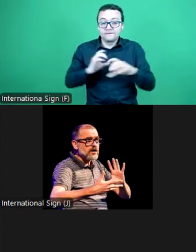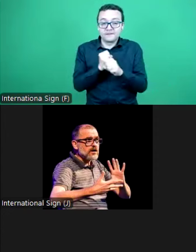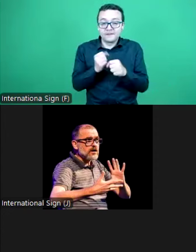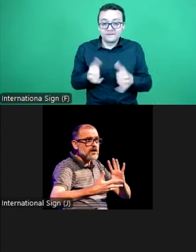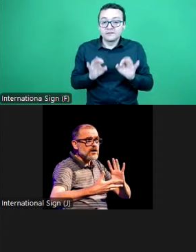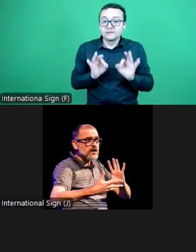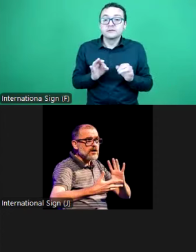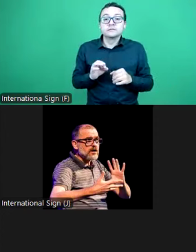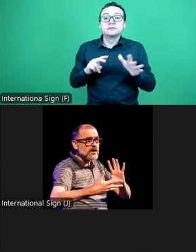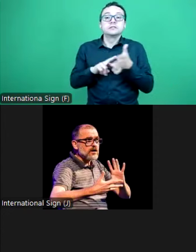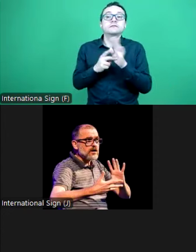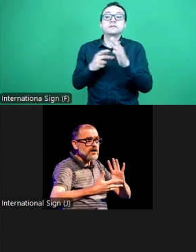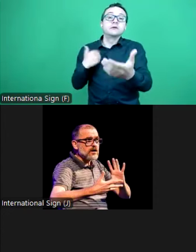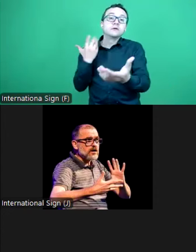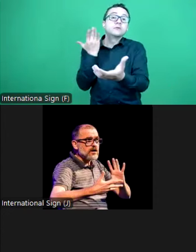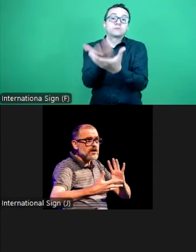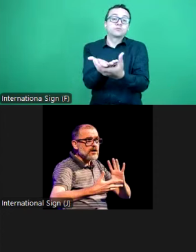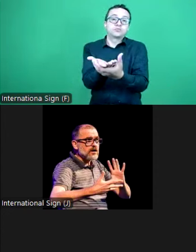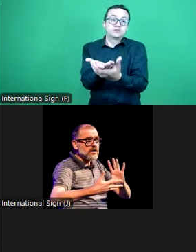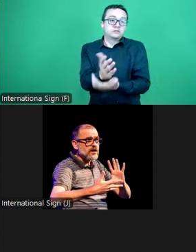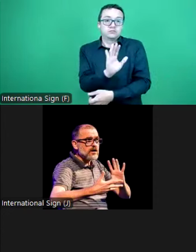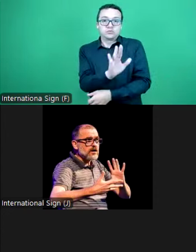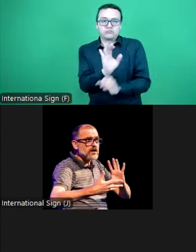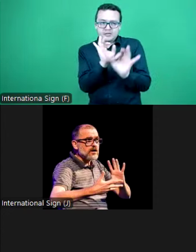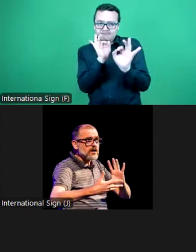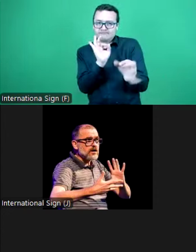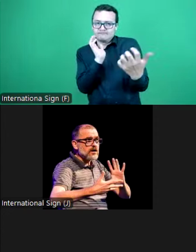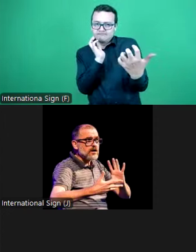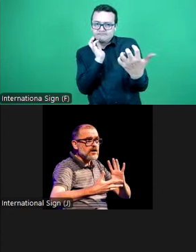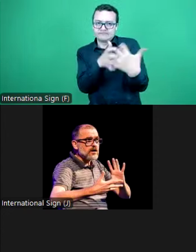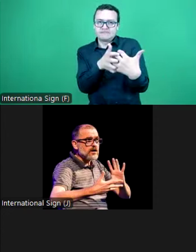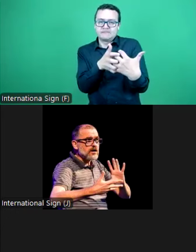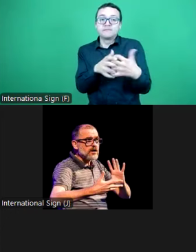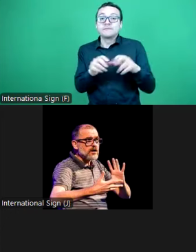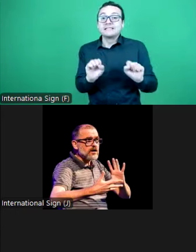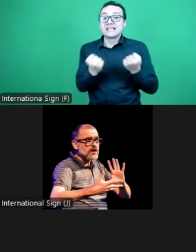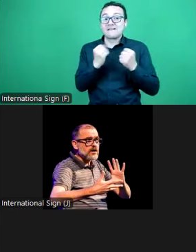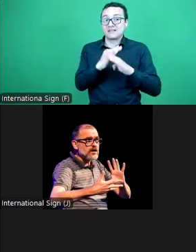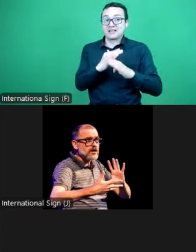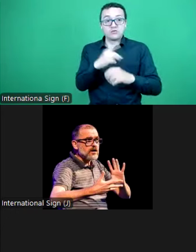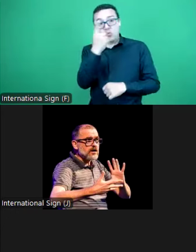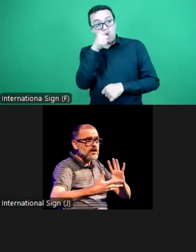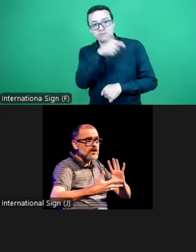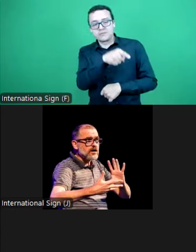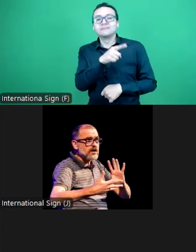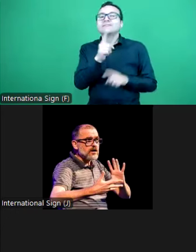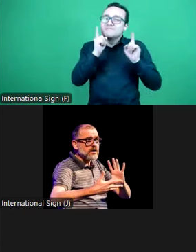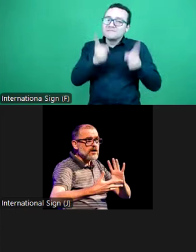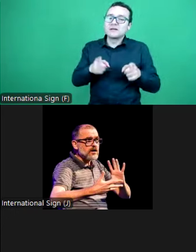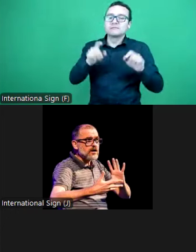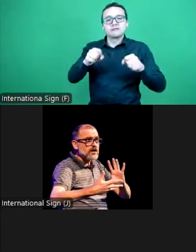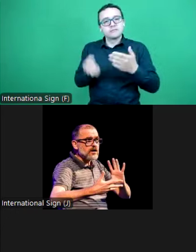proposta especificamente para a segurança do paciente, mas para oportunizar o acesso oportuno do paciente